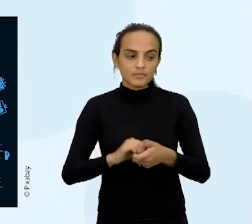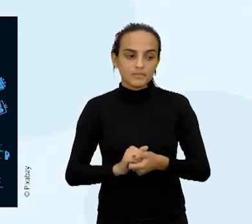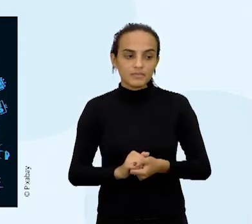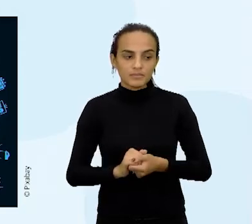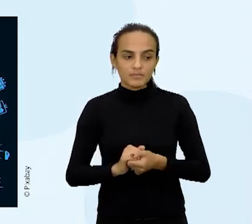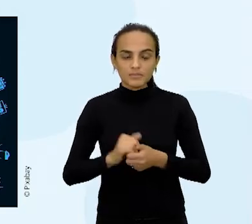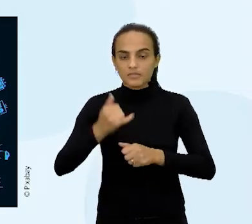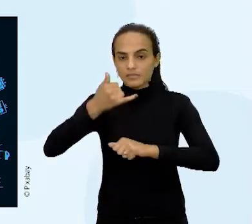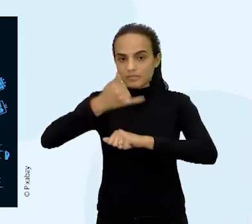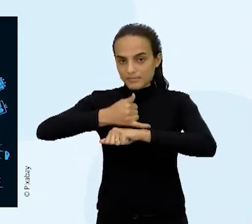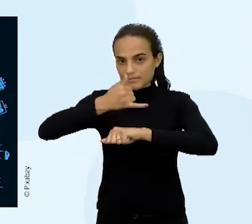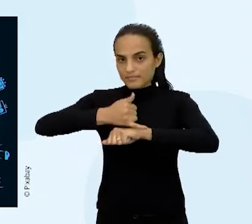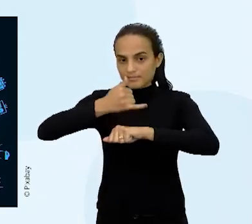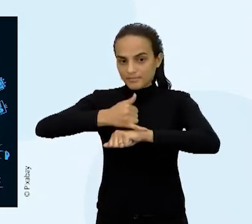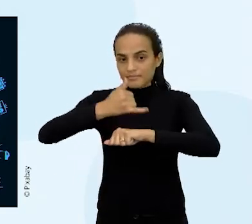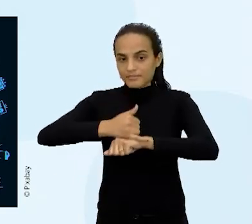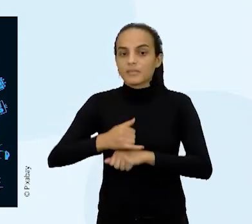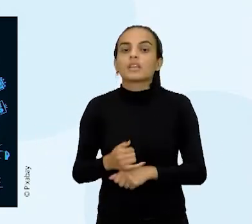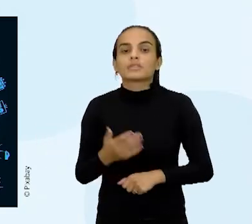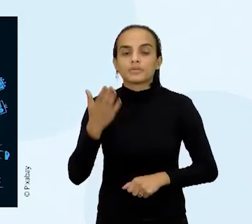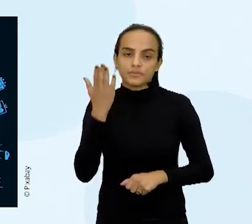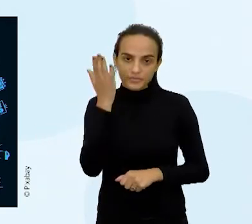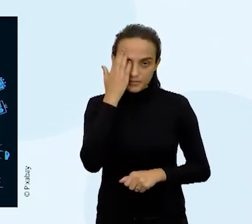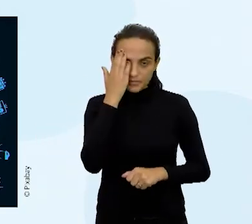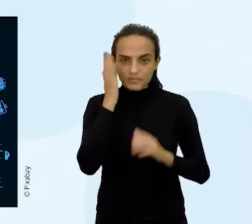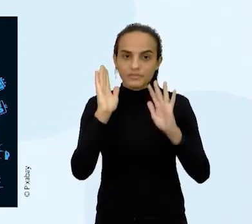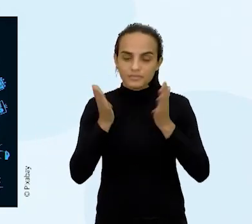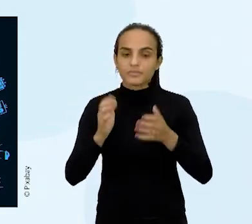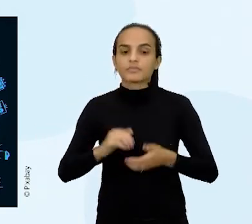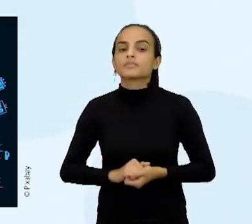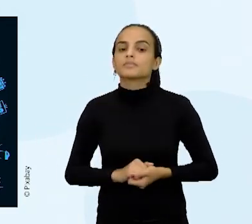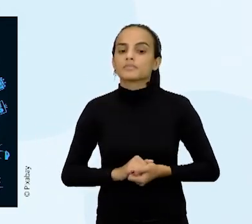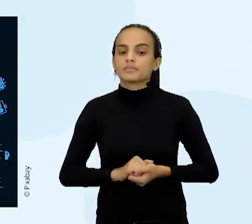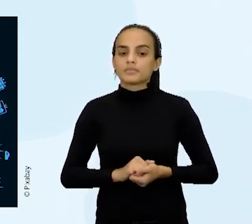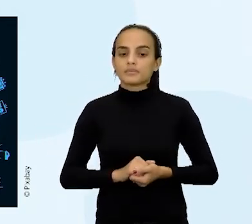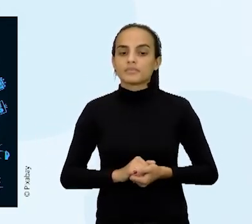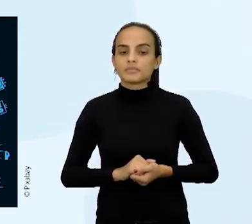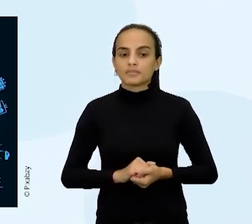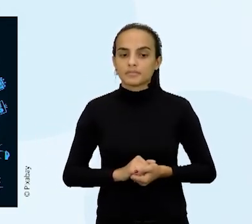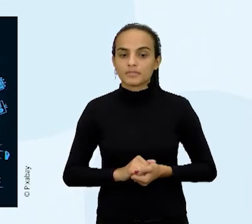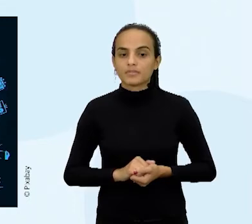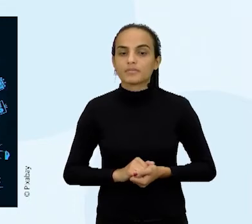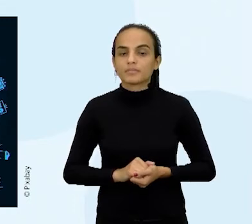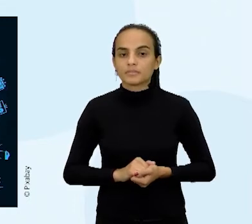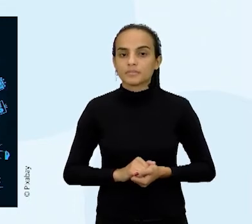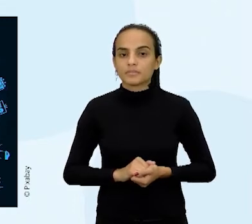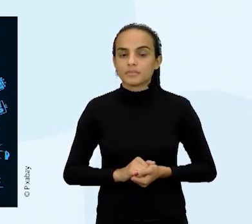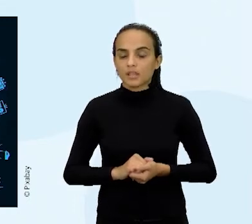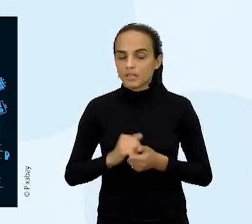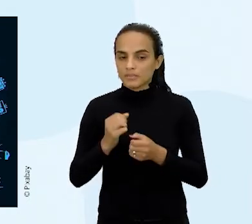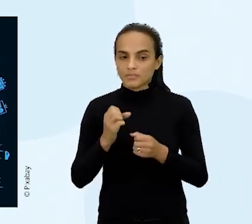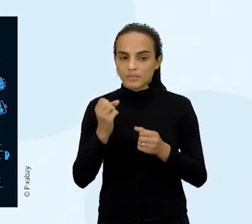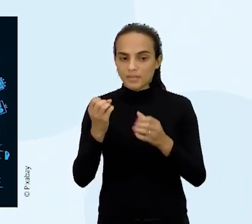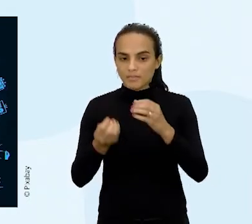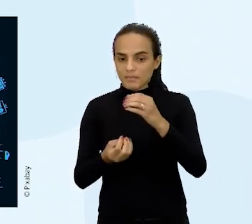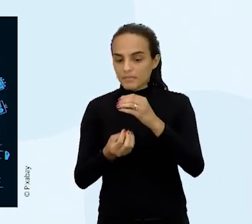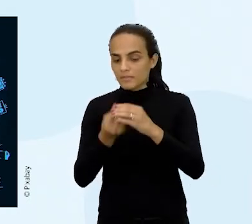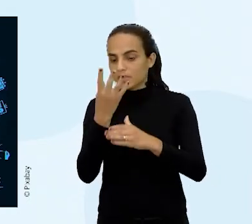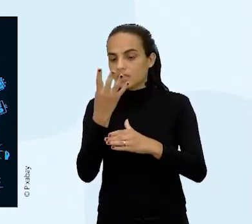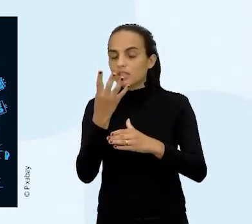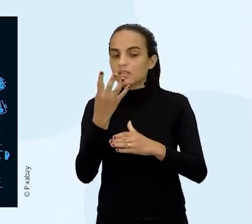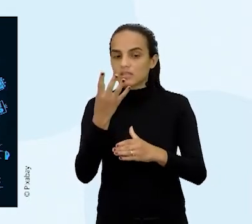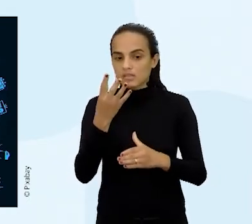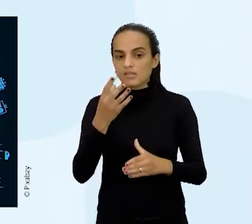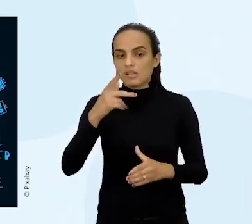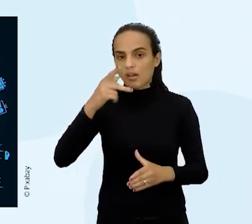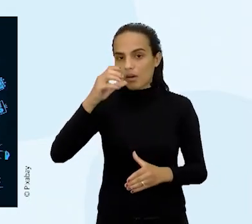é quando o átomo ele forma polaridade, né? Ele migra os elétrons